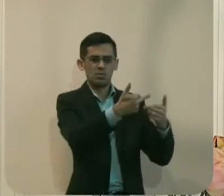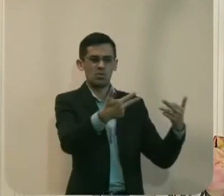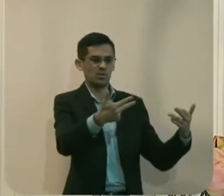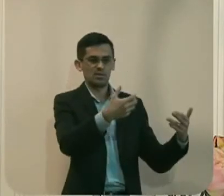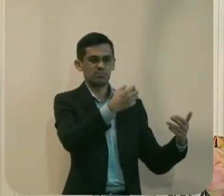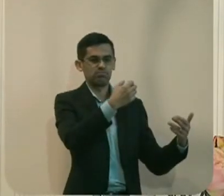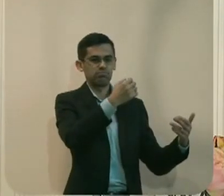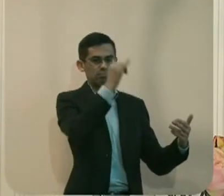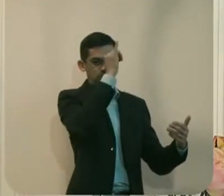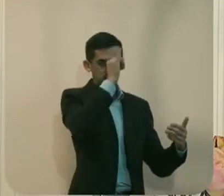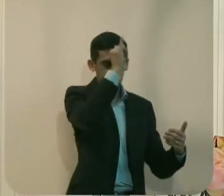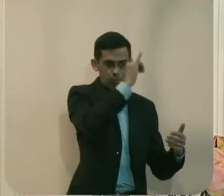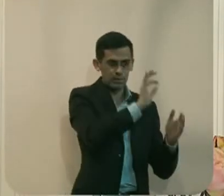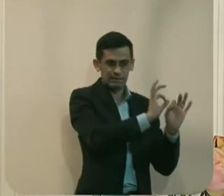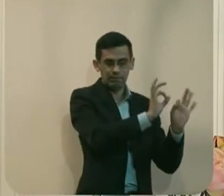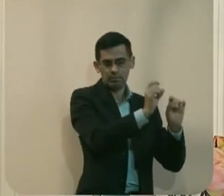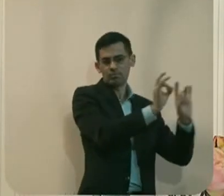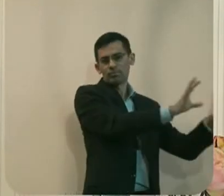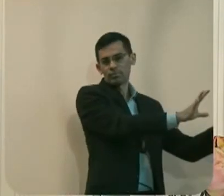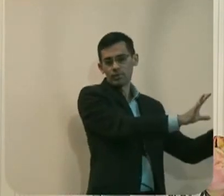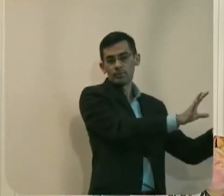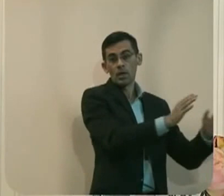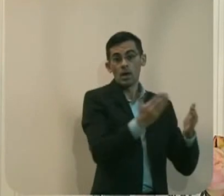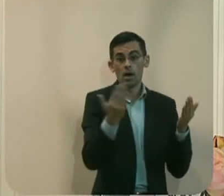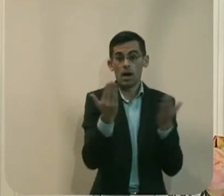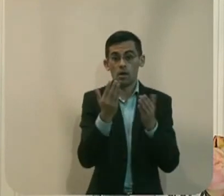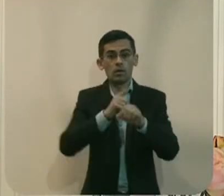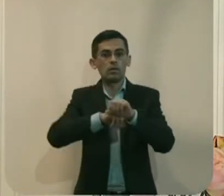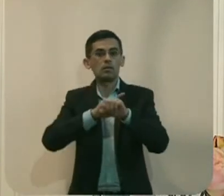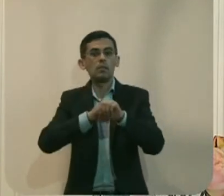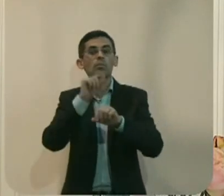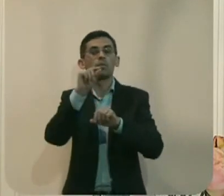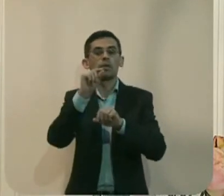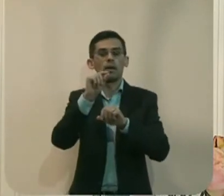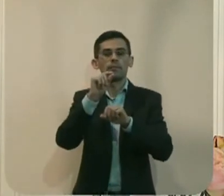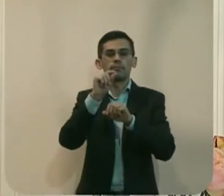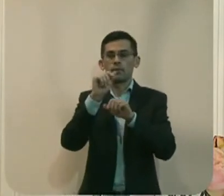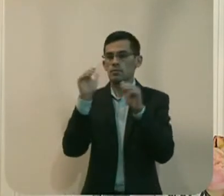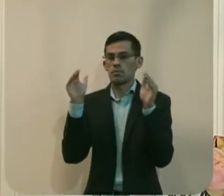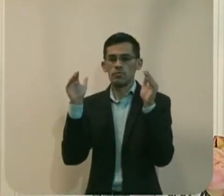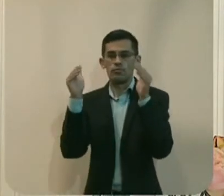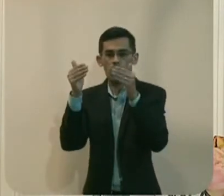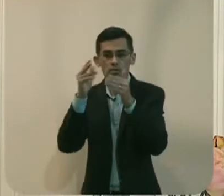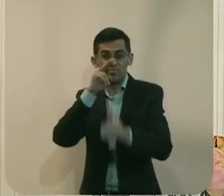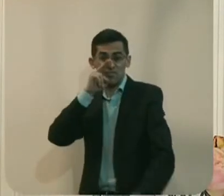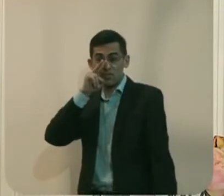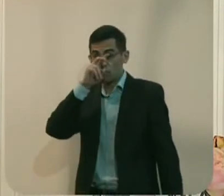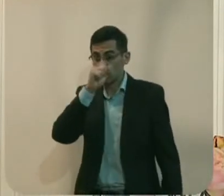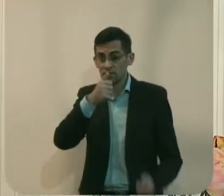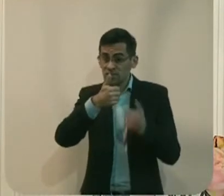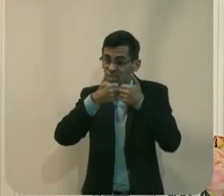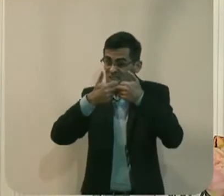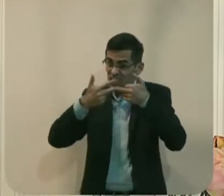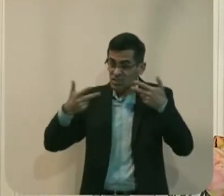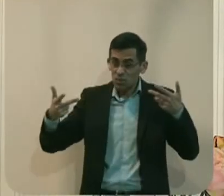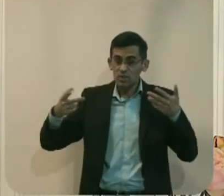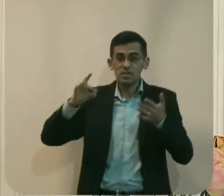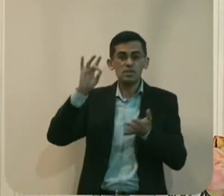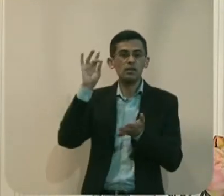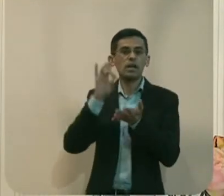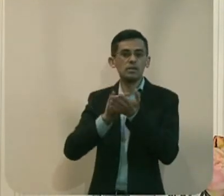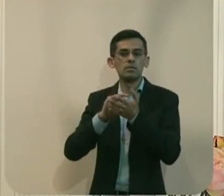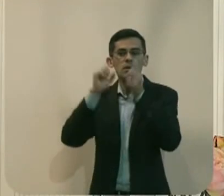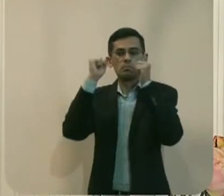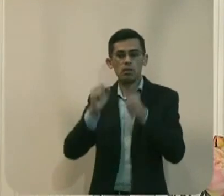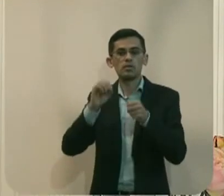não produz resultados. Agora está na hora de concentrar as forças naquilo que de fato pode